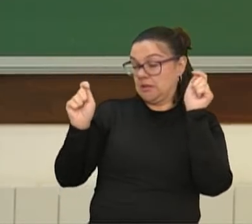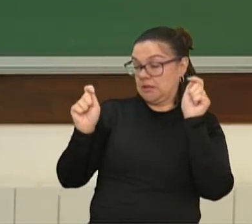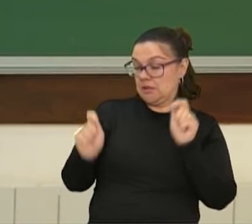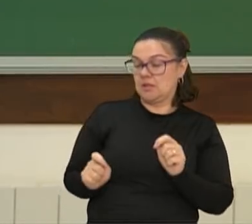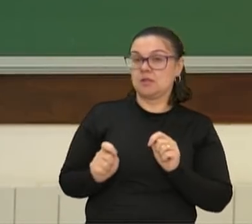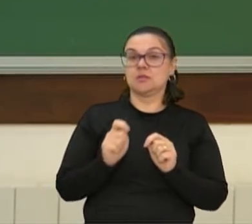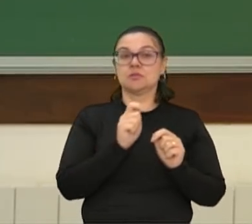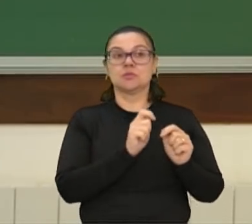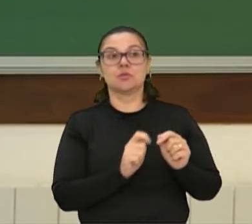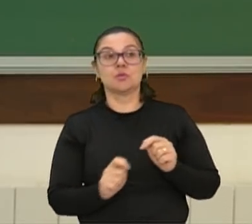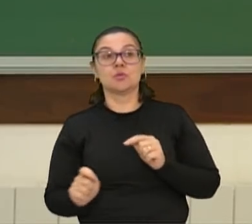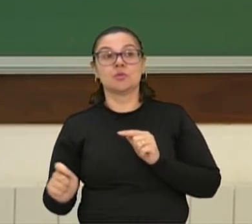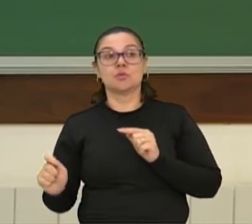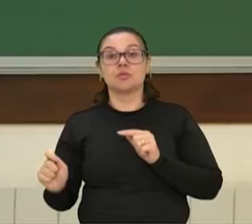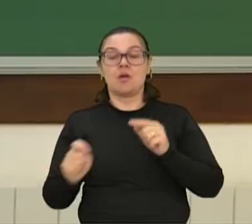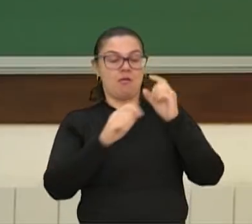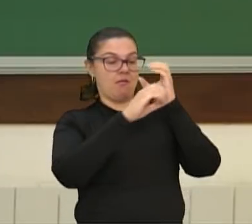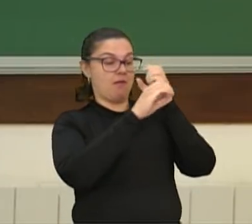de que a